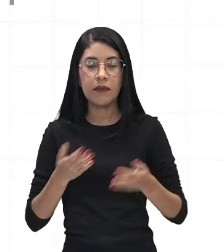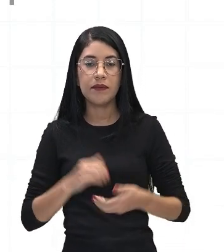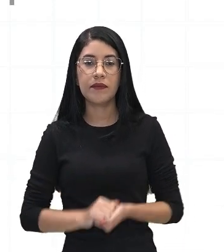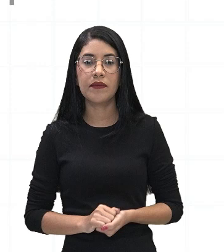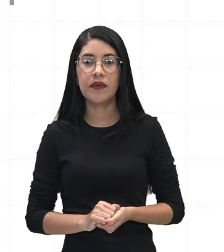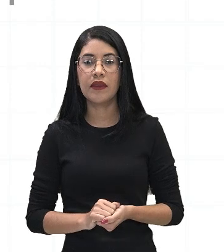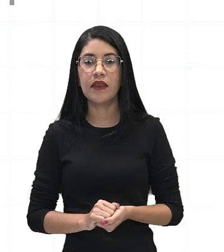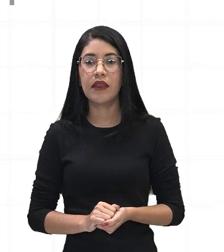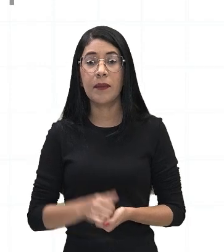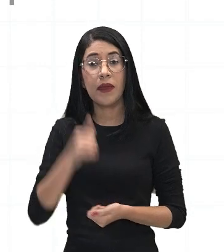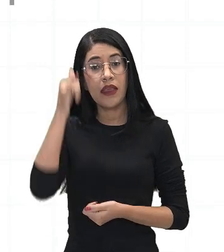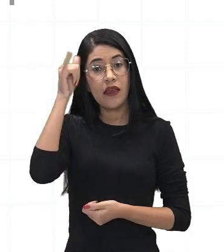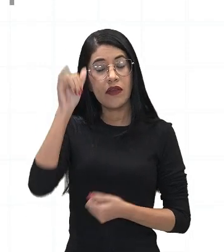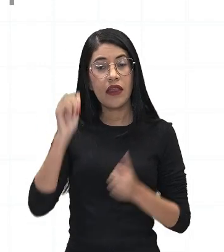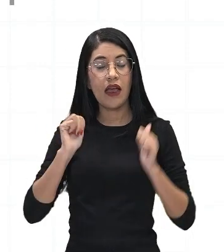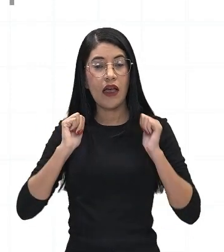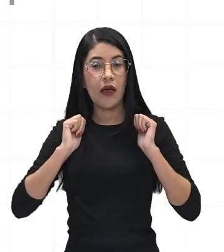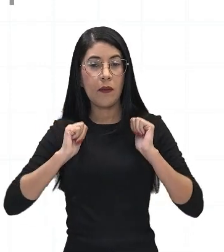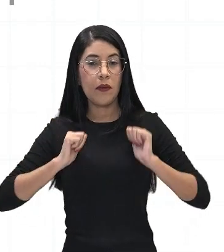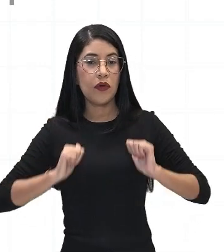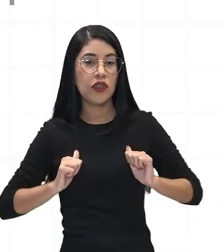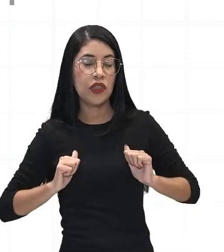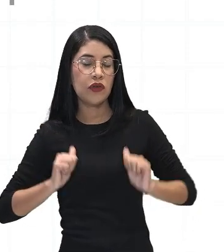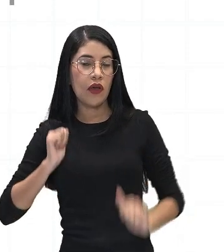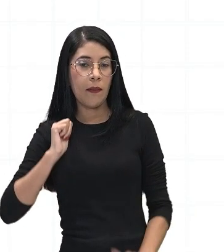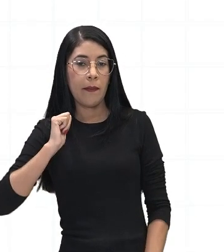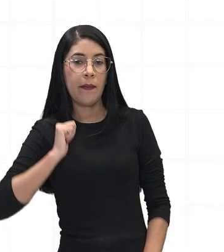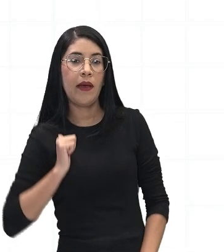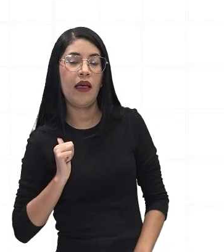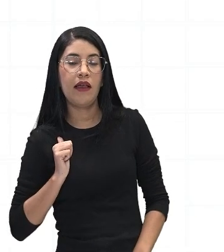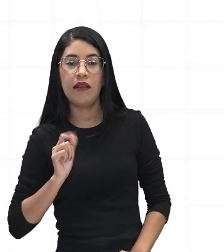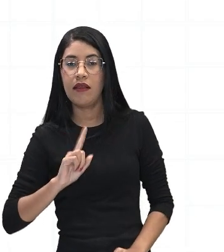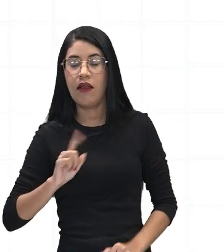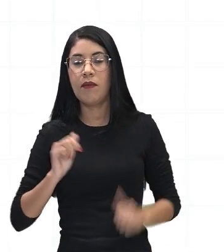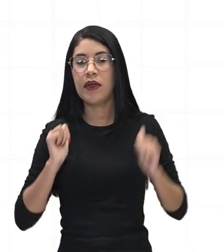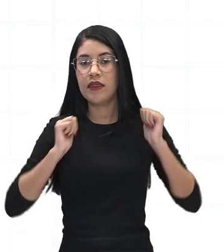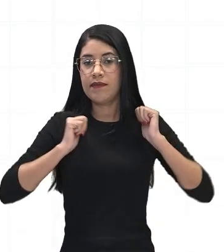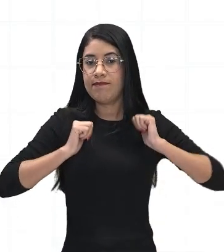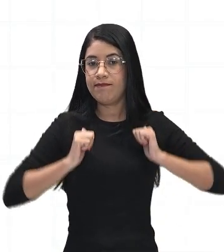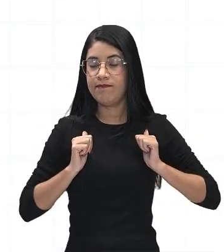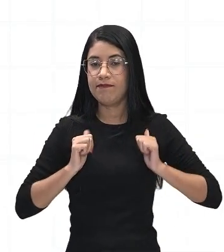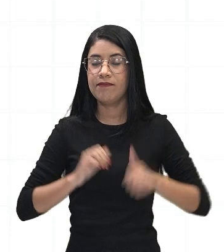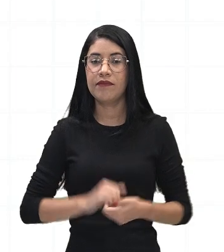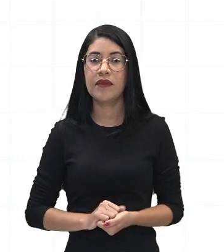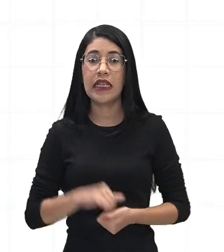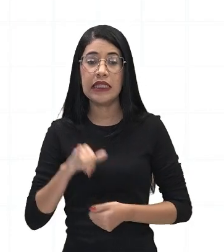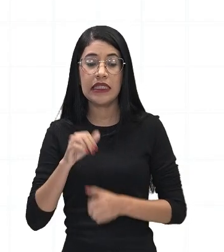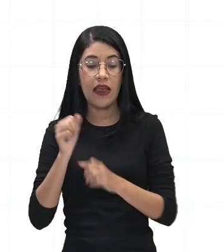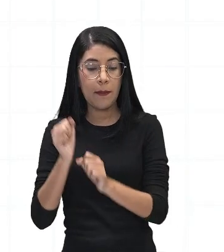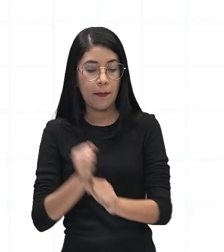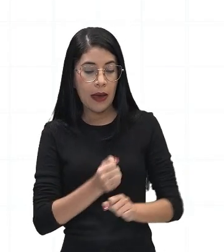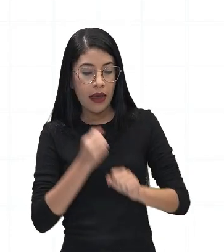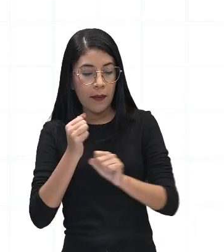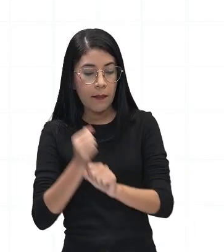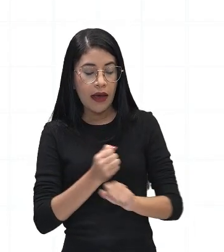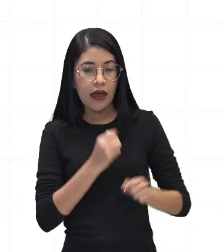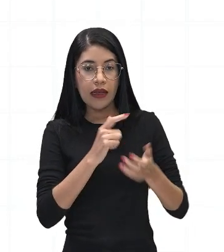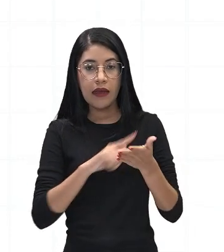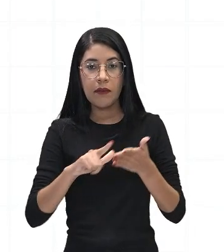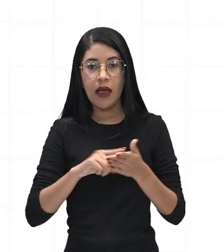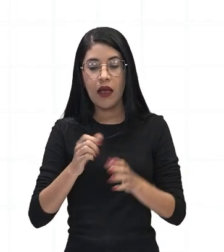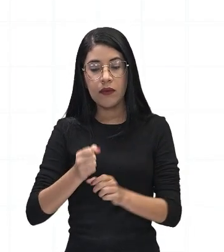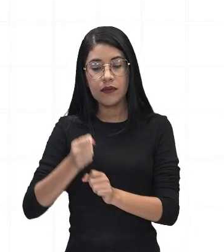uso de mochilas utilizando apenas uma alça. Ao varrer a casa, utilize ali uma vassoura com